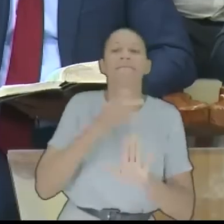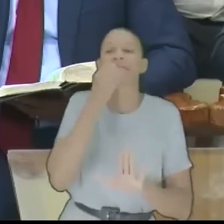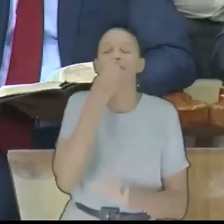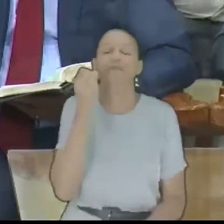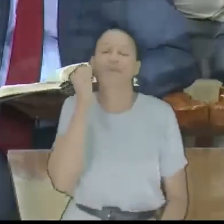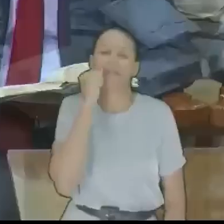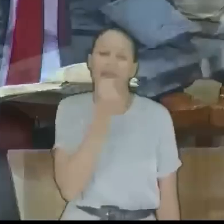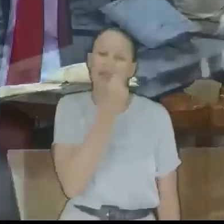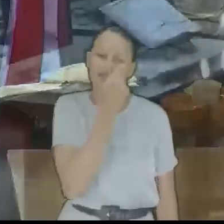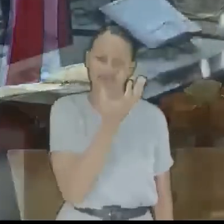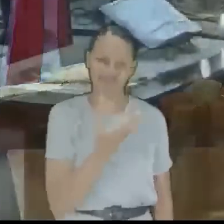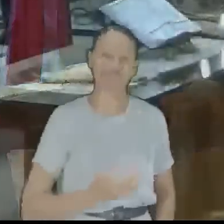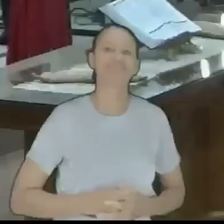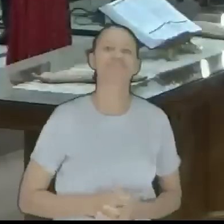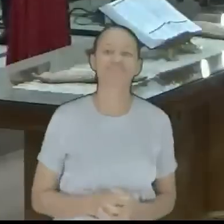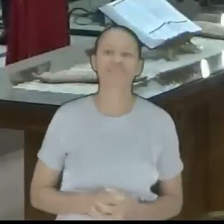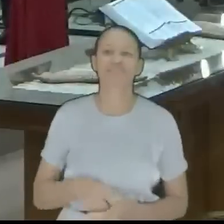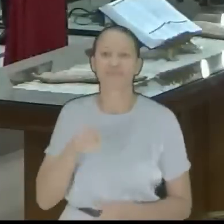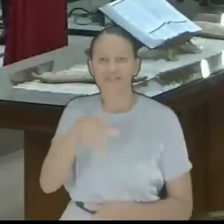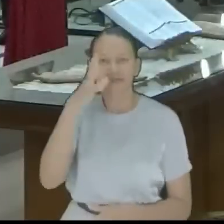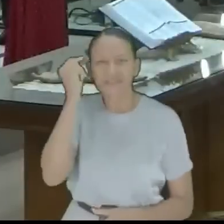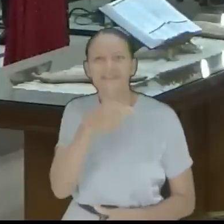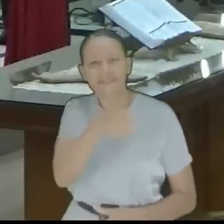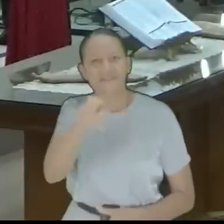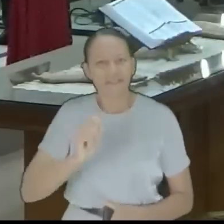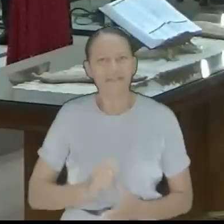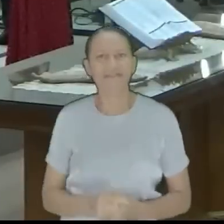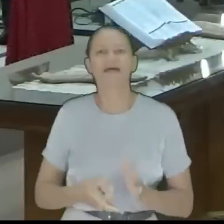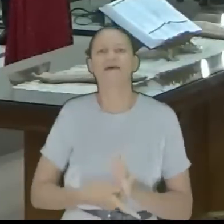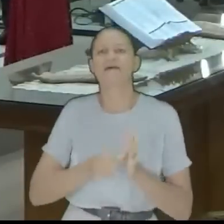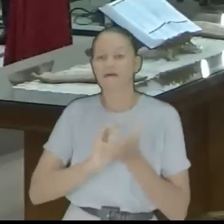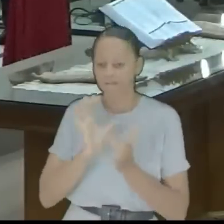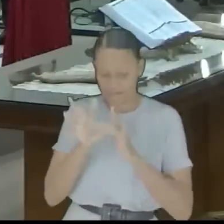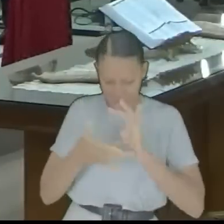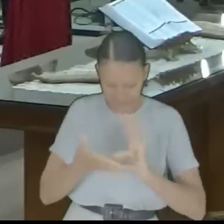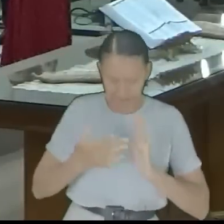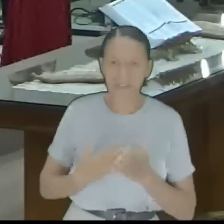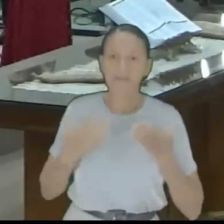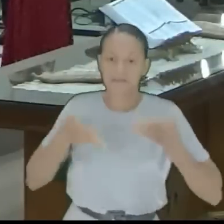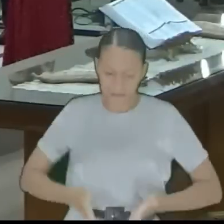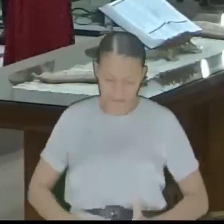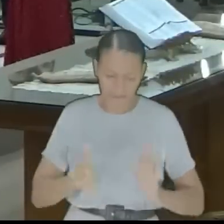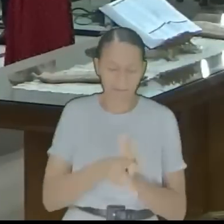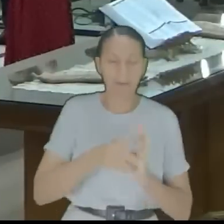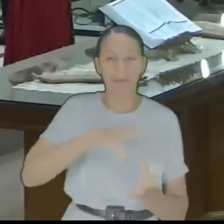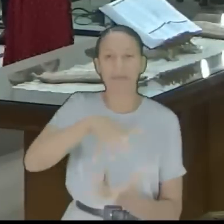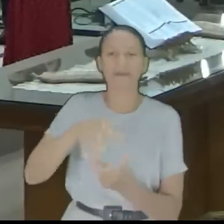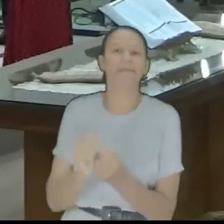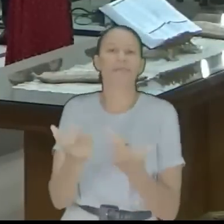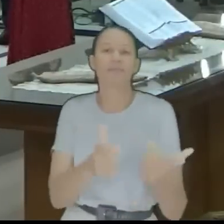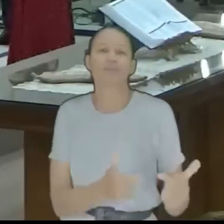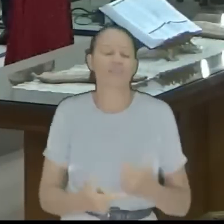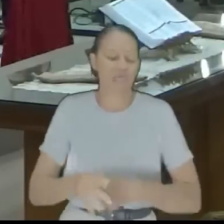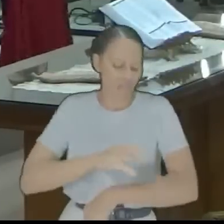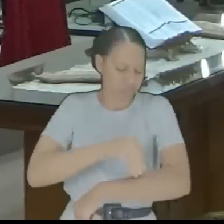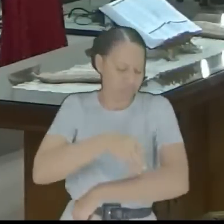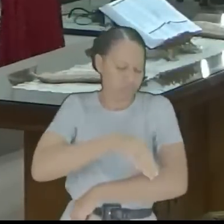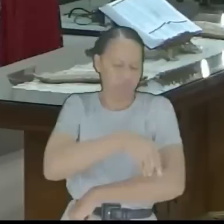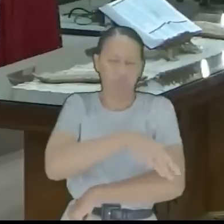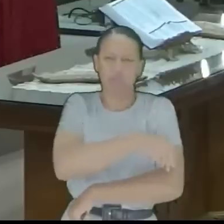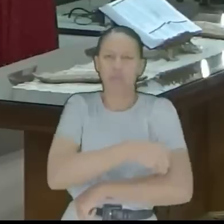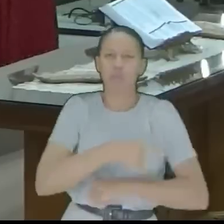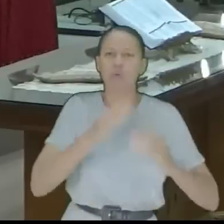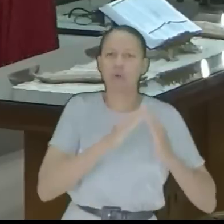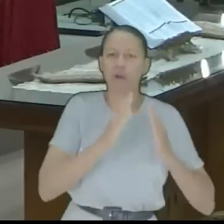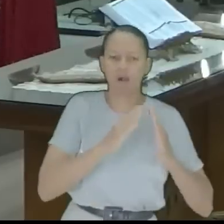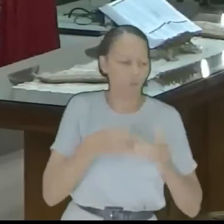bom samaritano. Você sabia que antes de Jesus vir ao mundo não havia leprosários, não